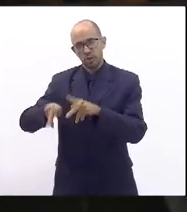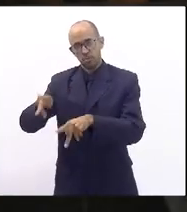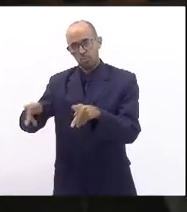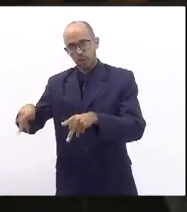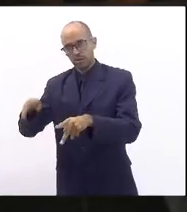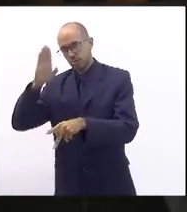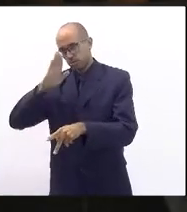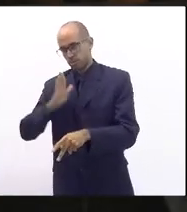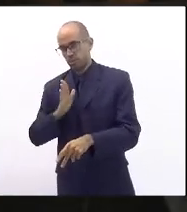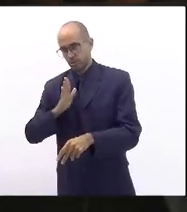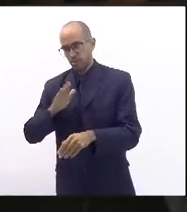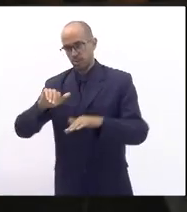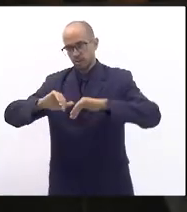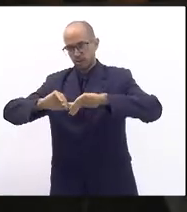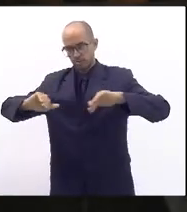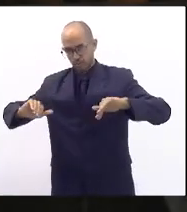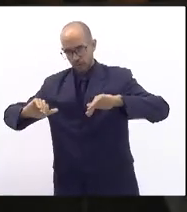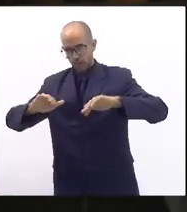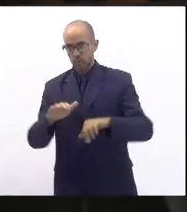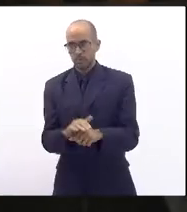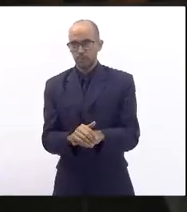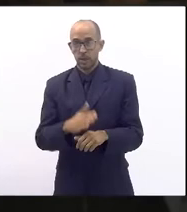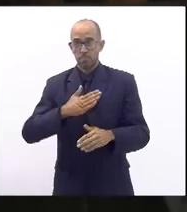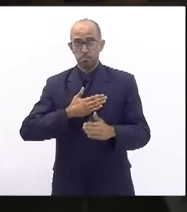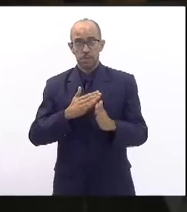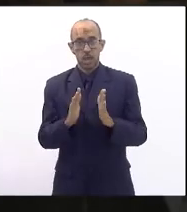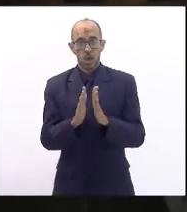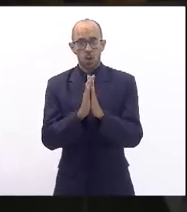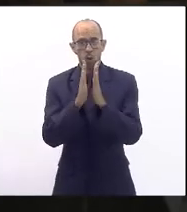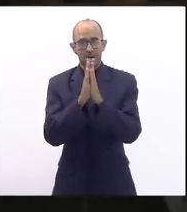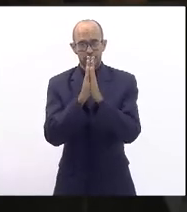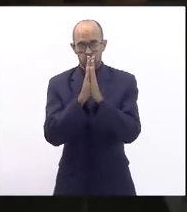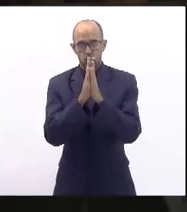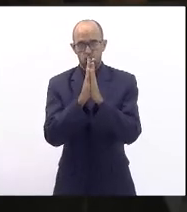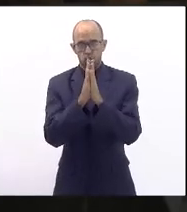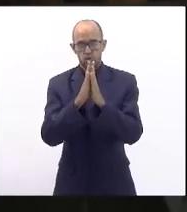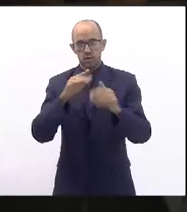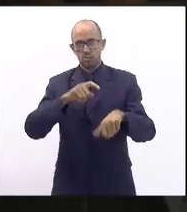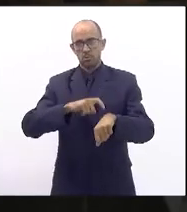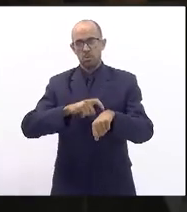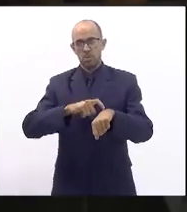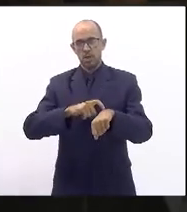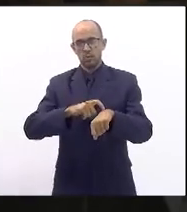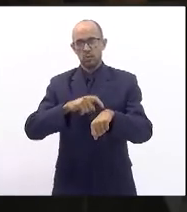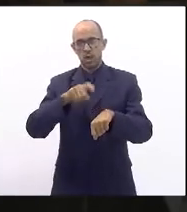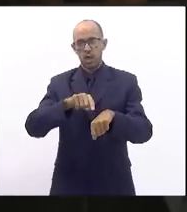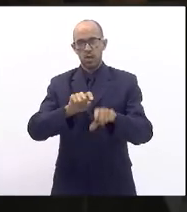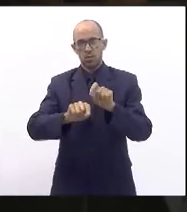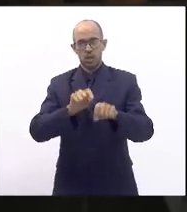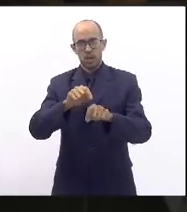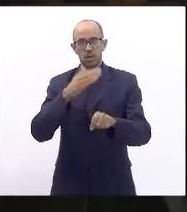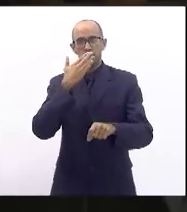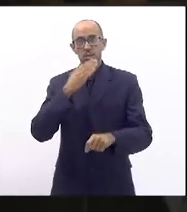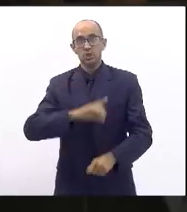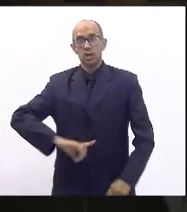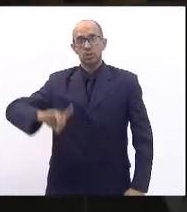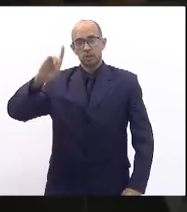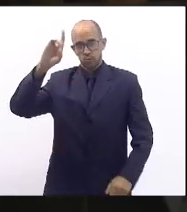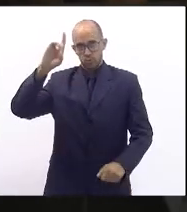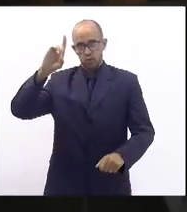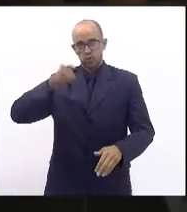brasileiro e portanto a minha oração nesse rápido pronunciamento é pedir a Deus